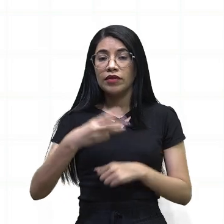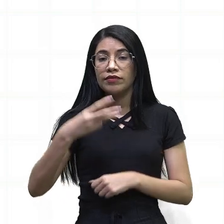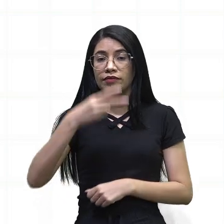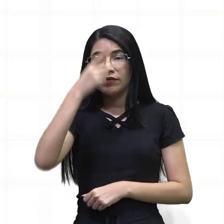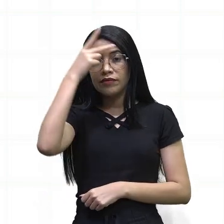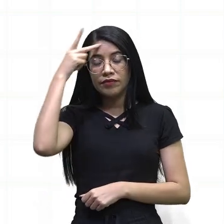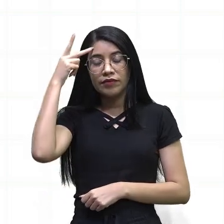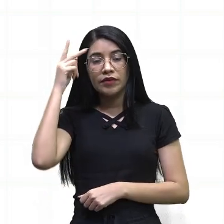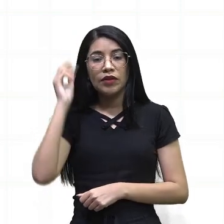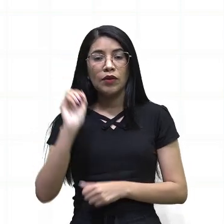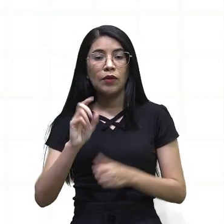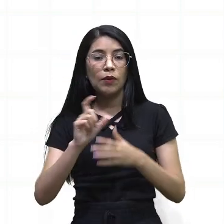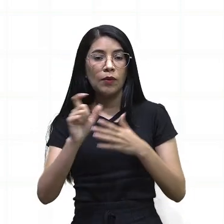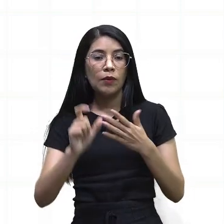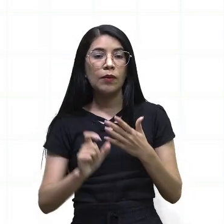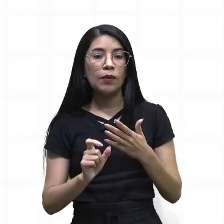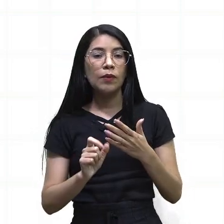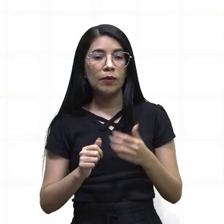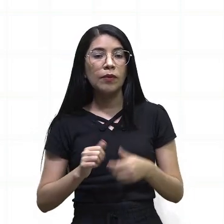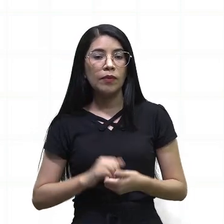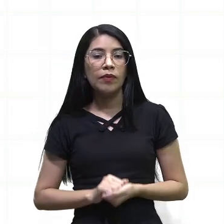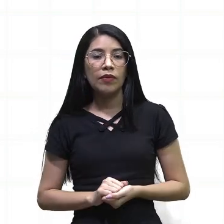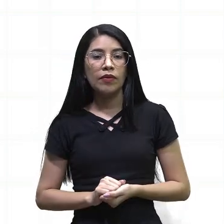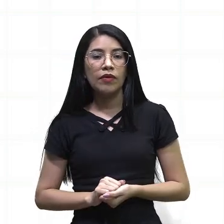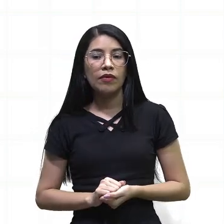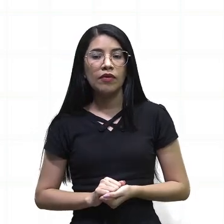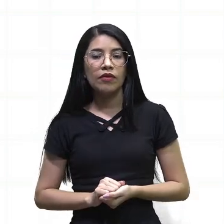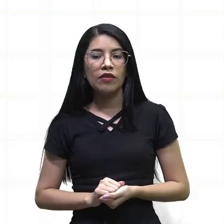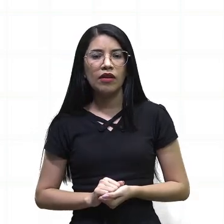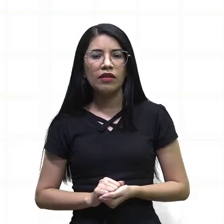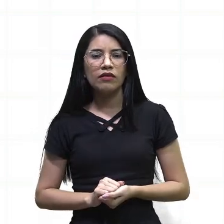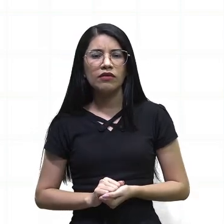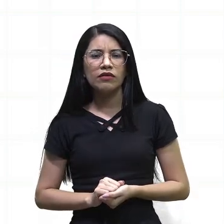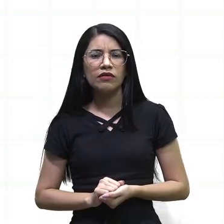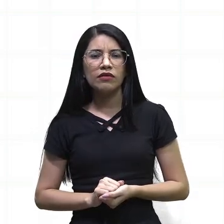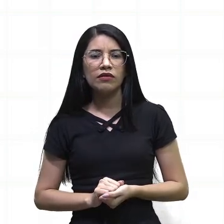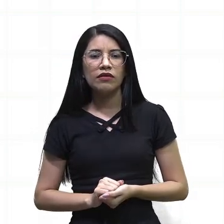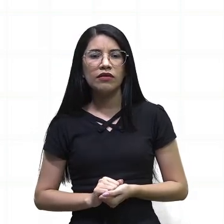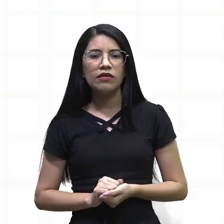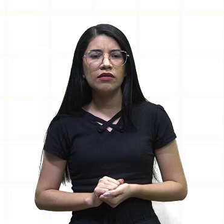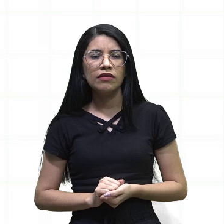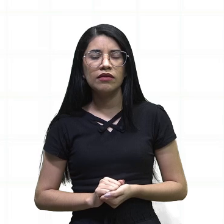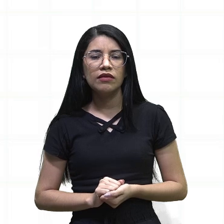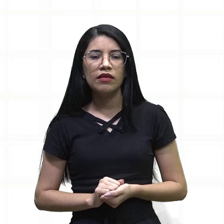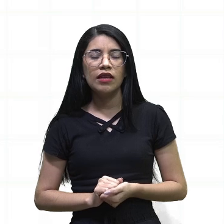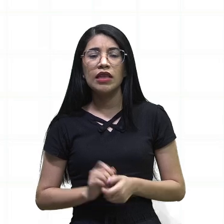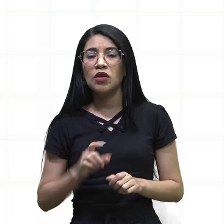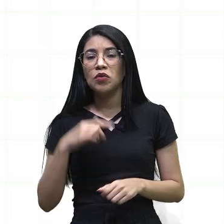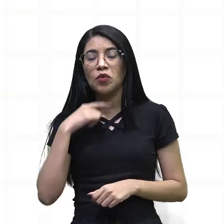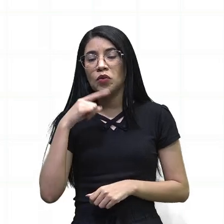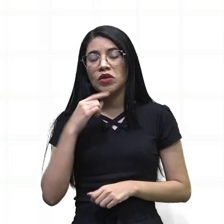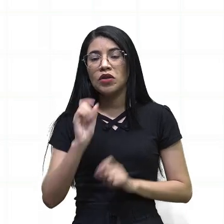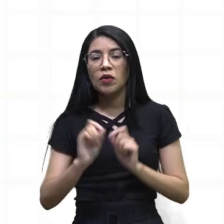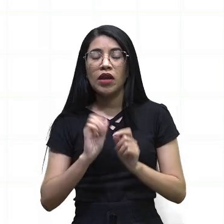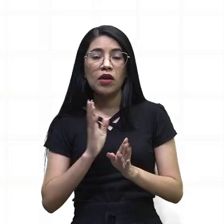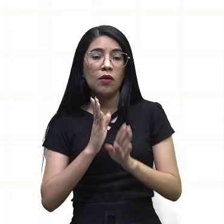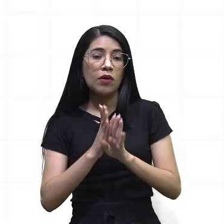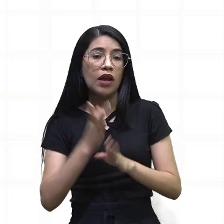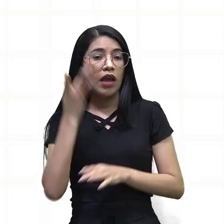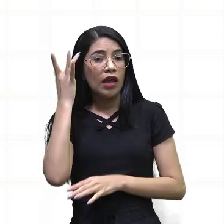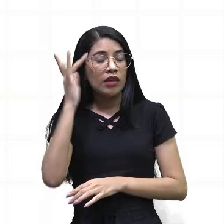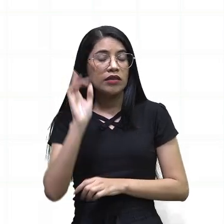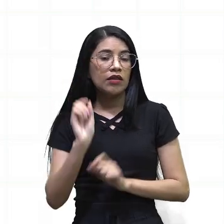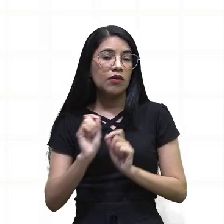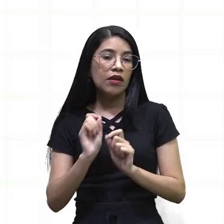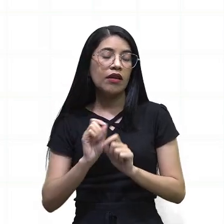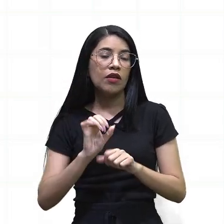plural, sem referência, sujeito que indeterminado, ou seja, eu não consigo determinar quem foi. O